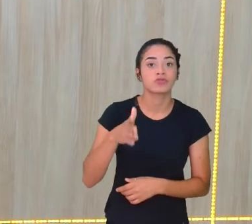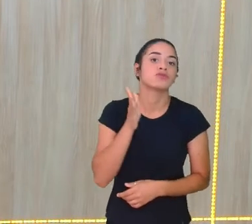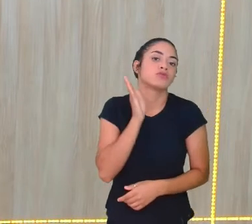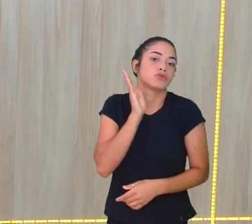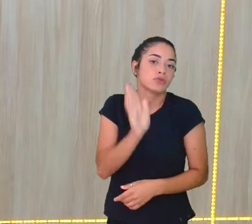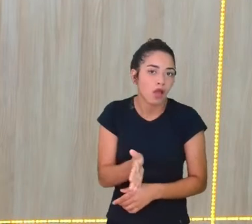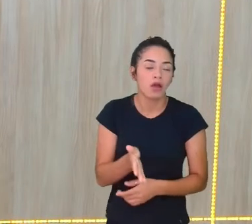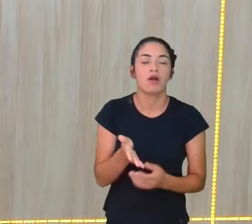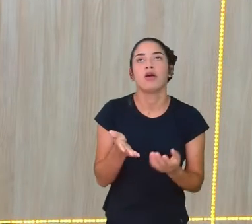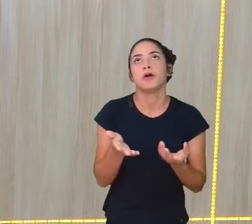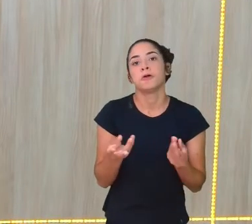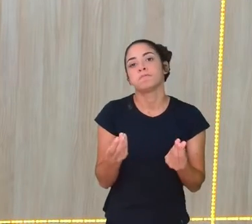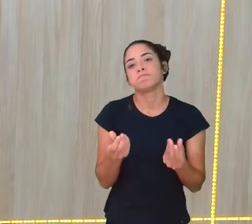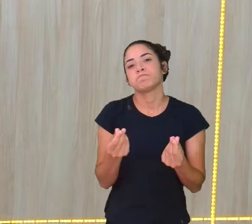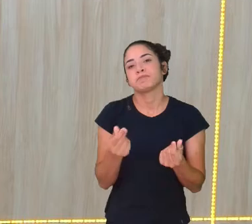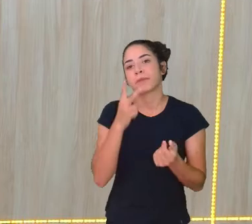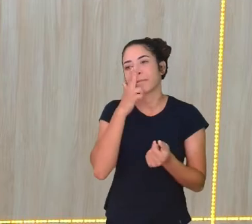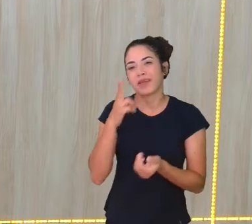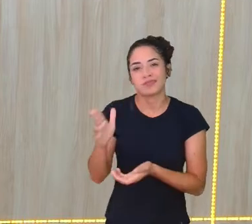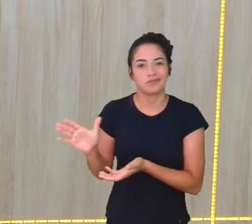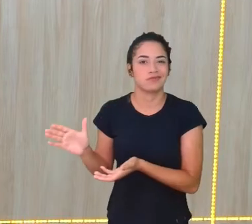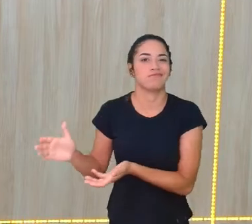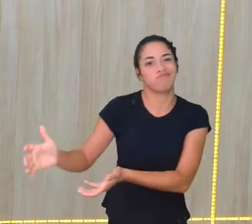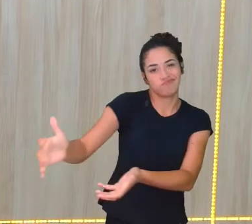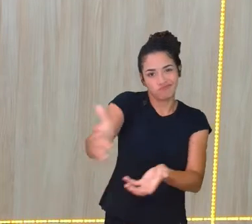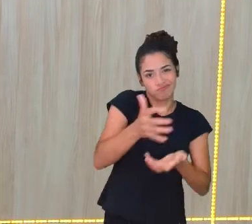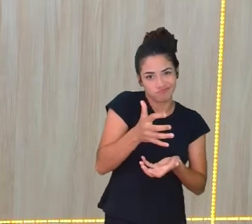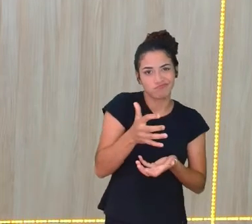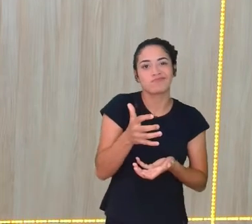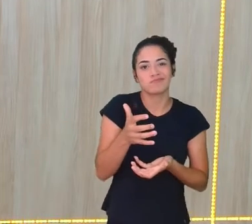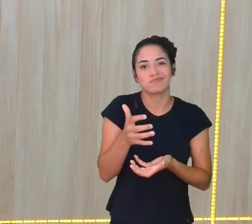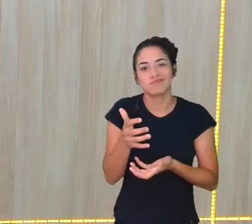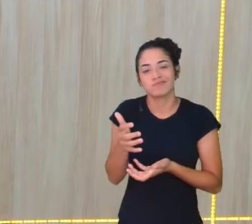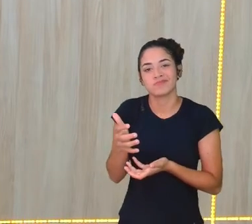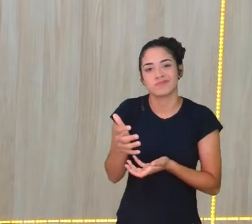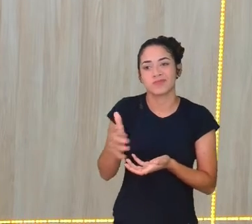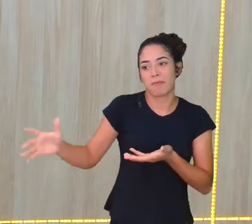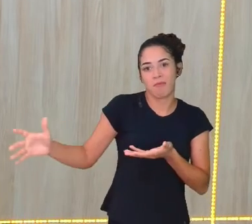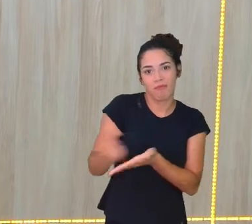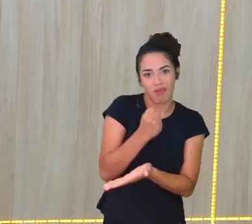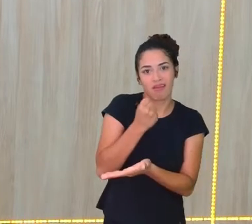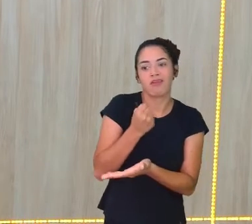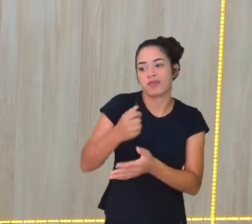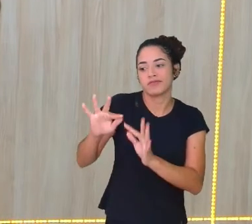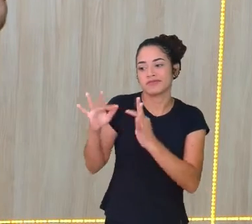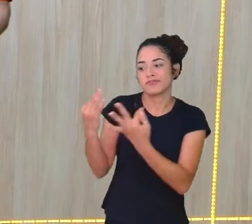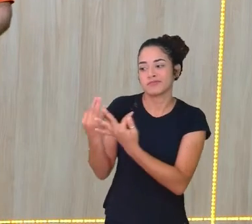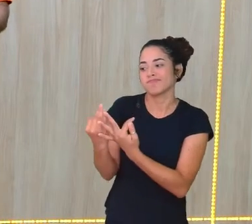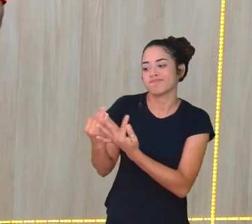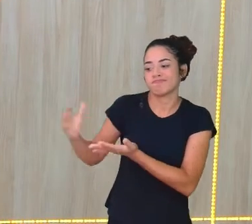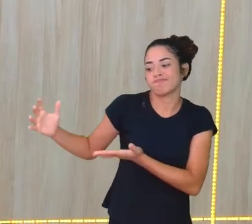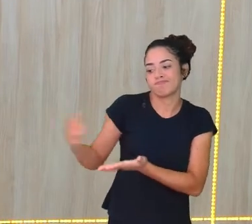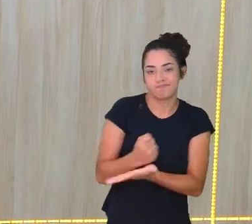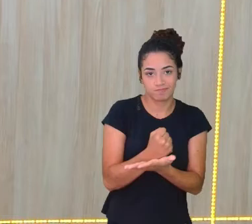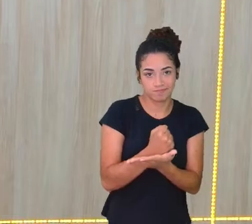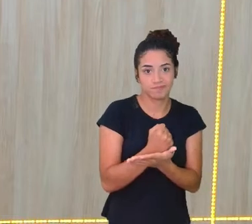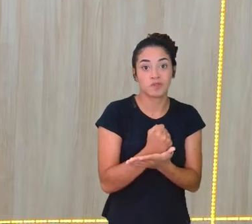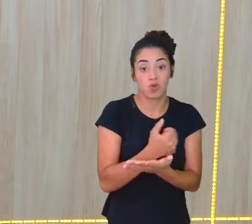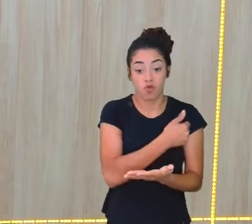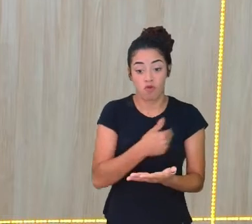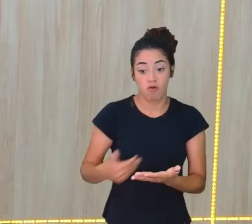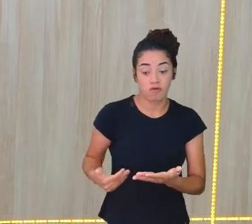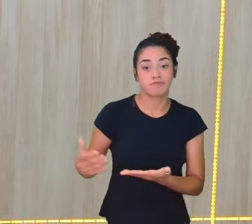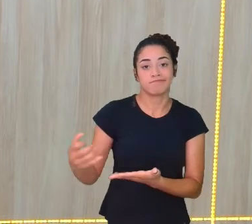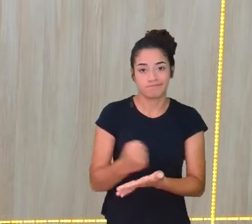eram, digamos assim, sequestradas, né, requisitadas, tomadas da sua família pelo Estado, iniciavam